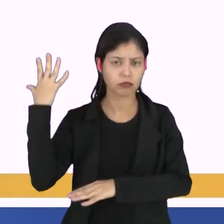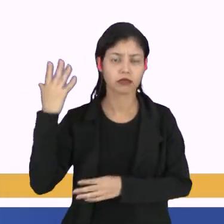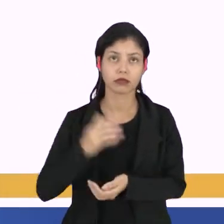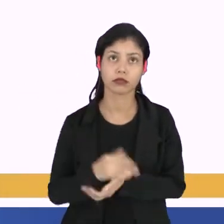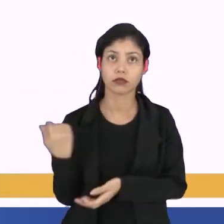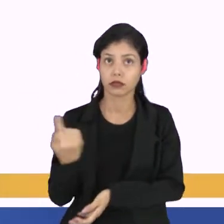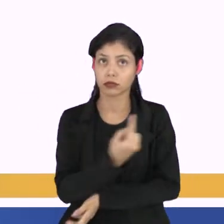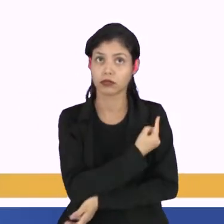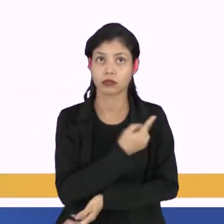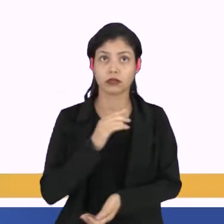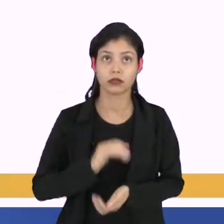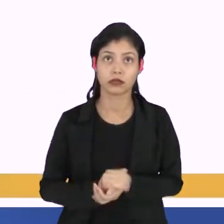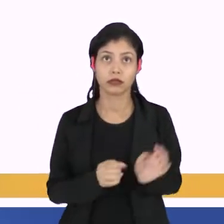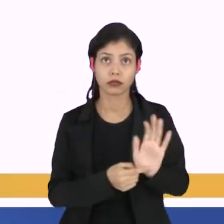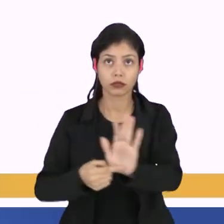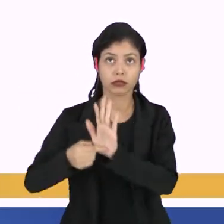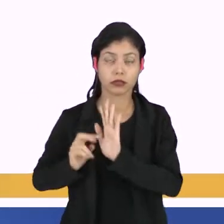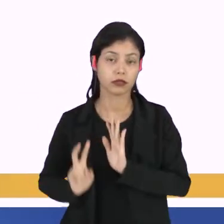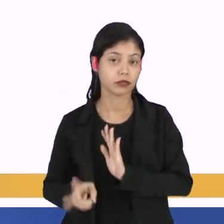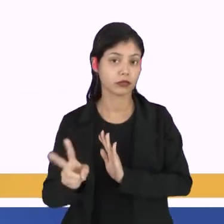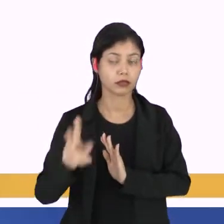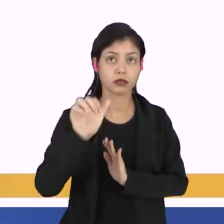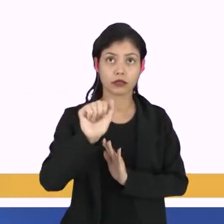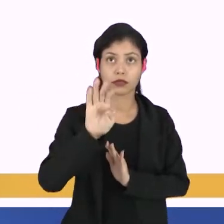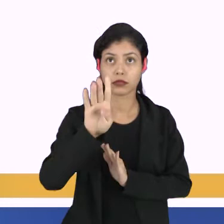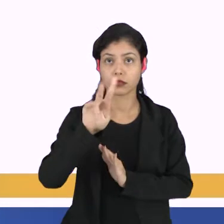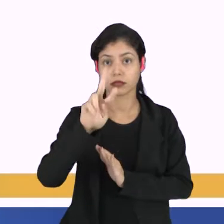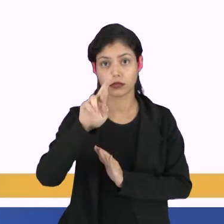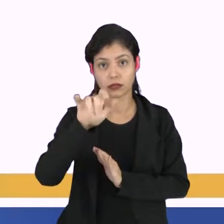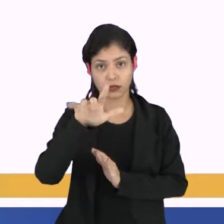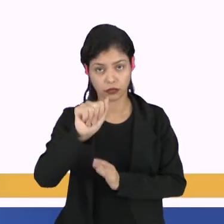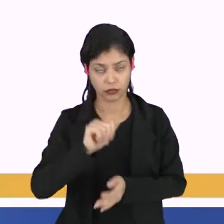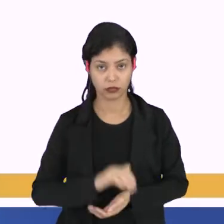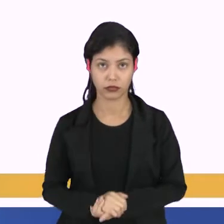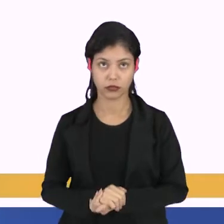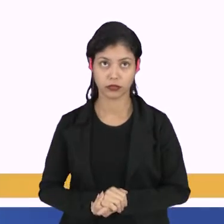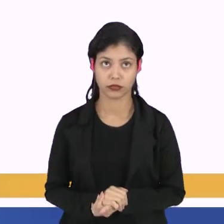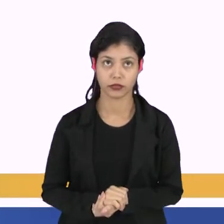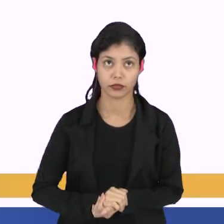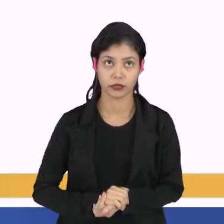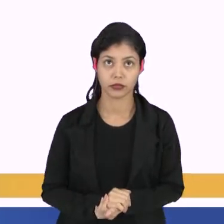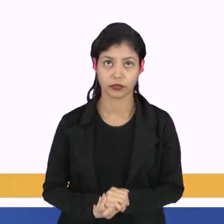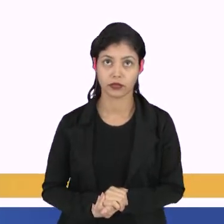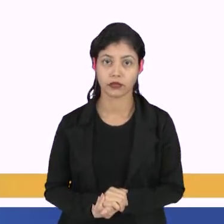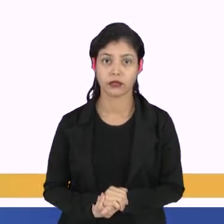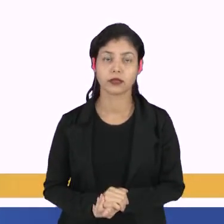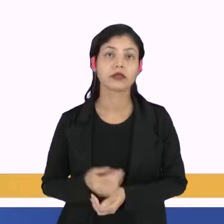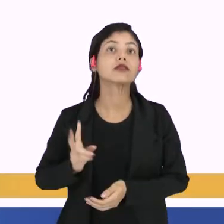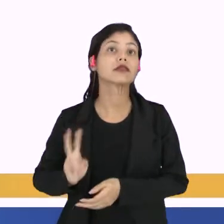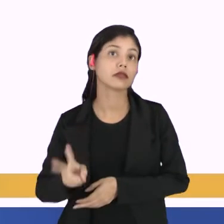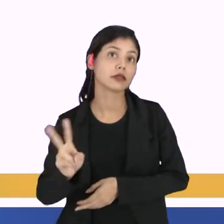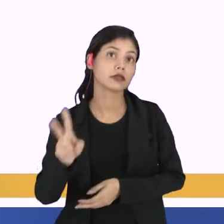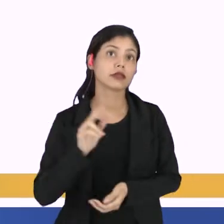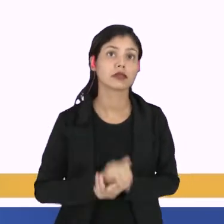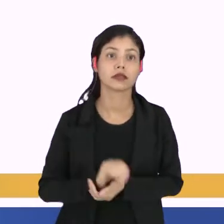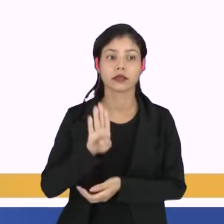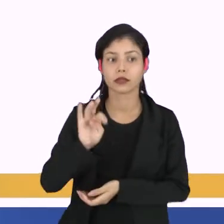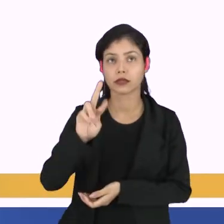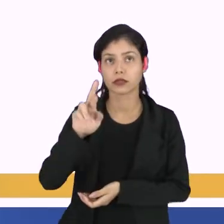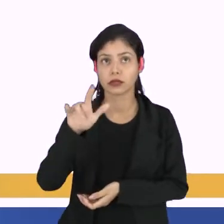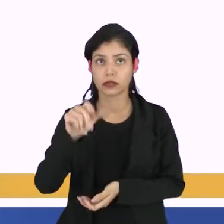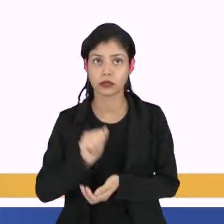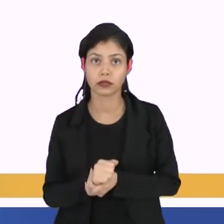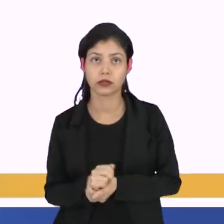acontece, estamos demonstrando a sua frequência absoluta. A frequência absoluta de